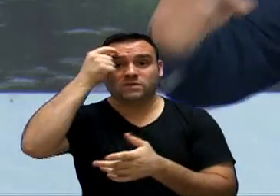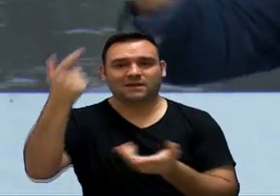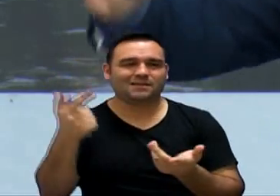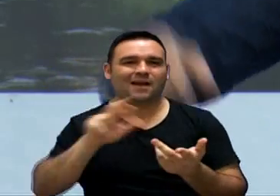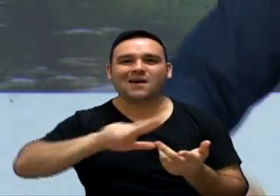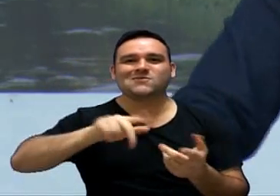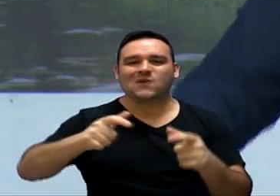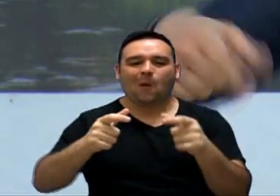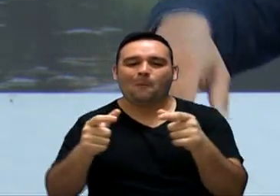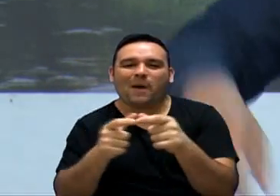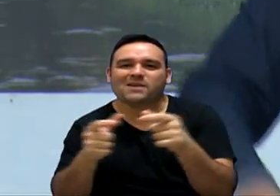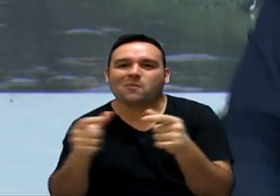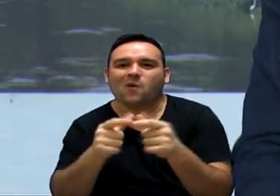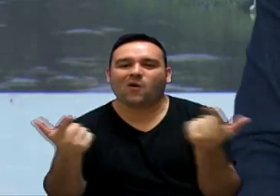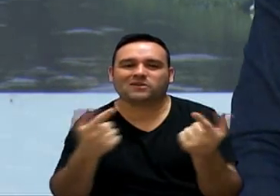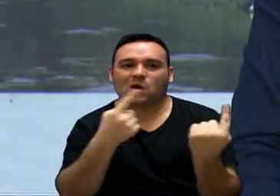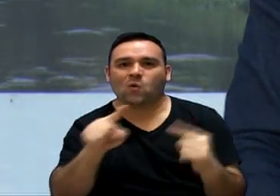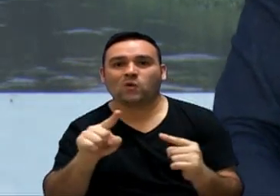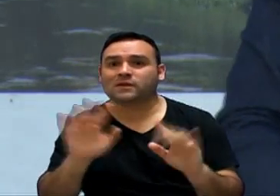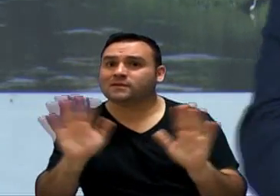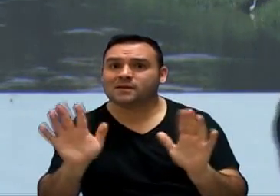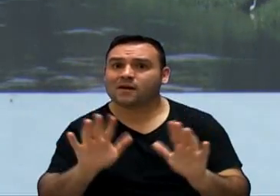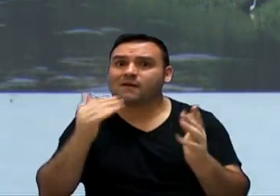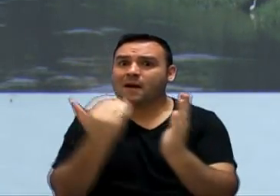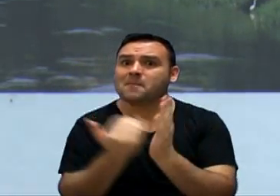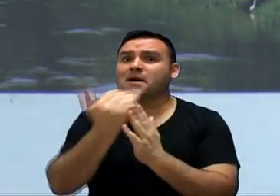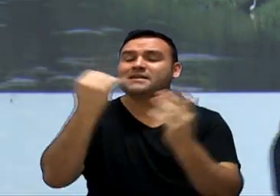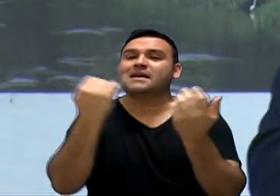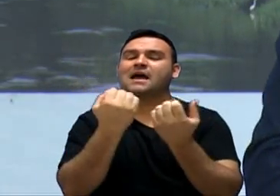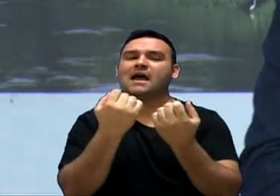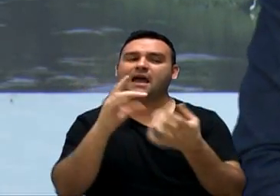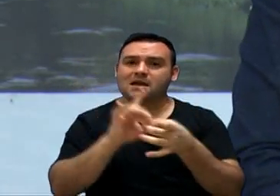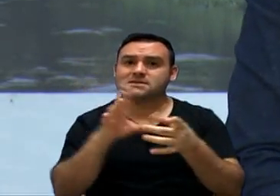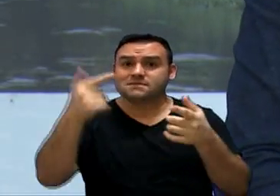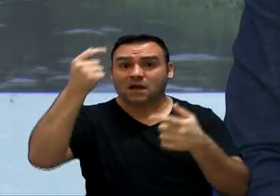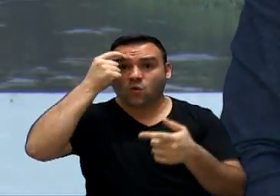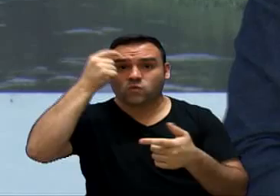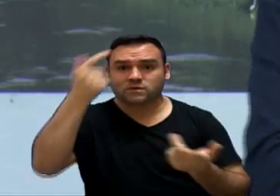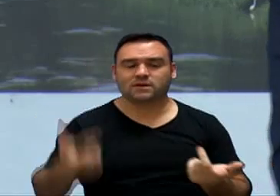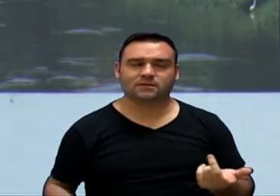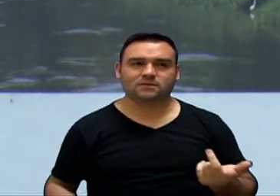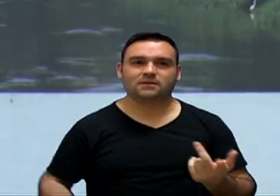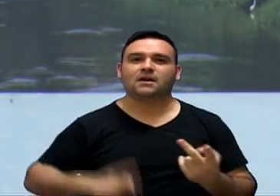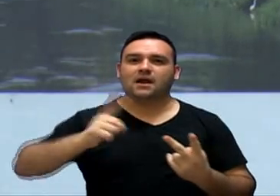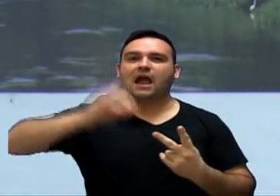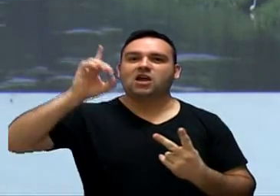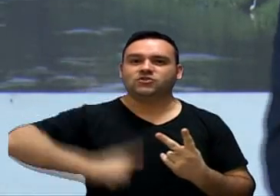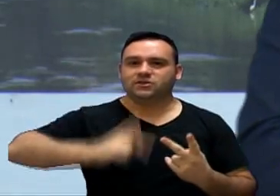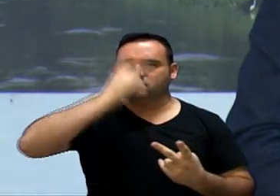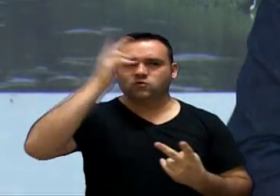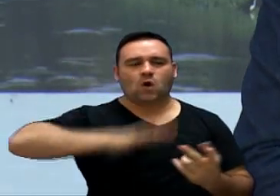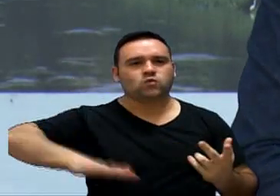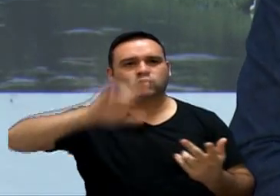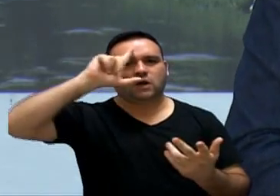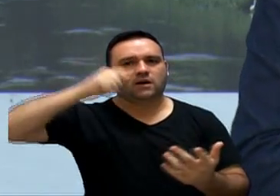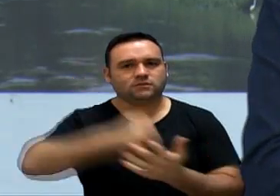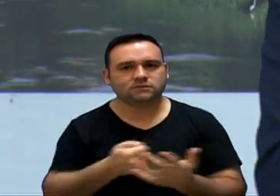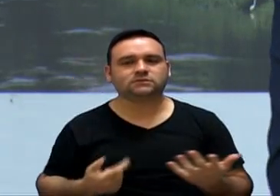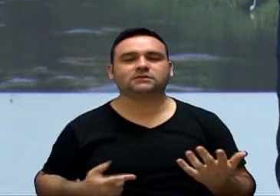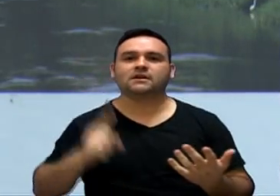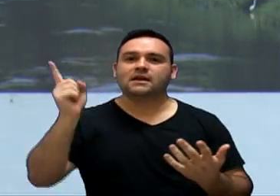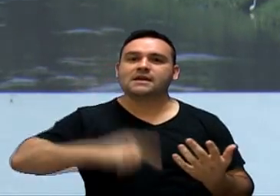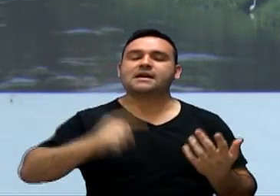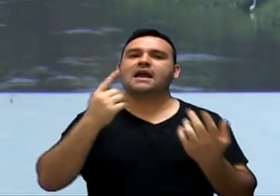mais do que um passaporte contra o passaporte sanitário, mas é a liberdade de consciência, é o direito de ir e vir, é